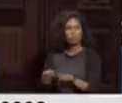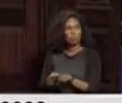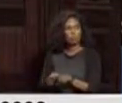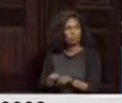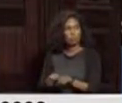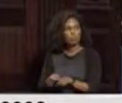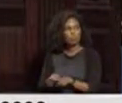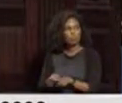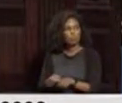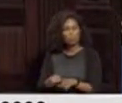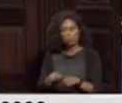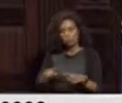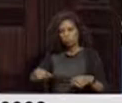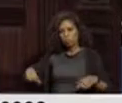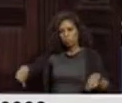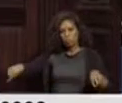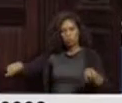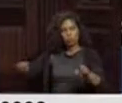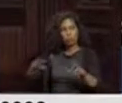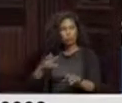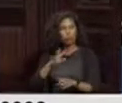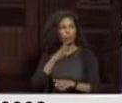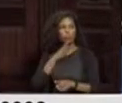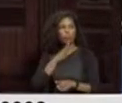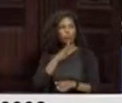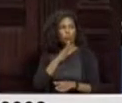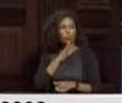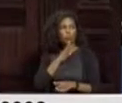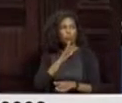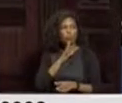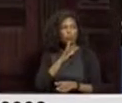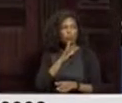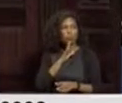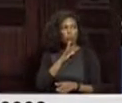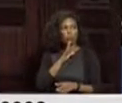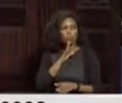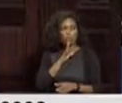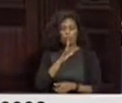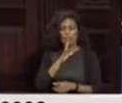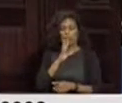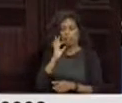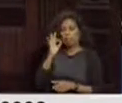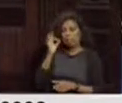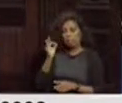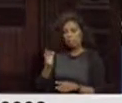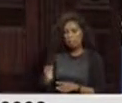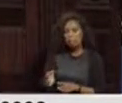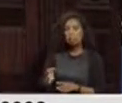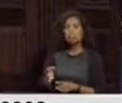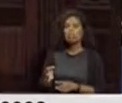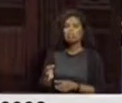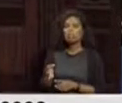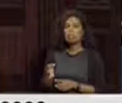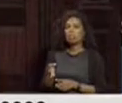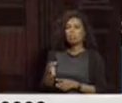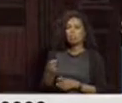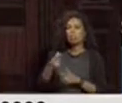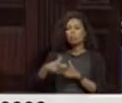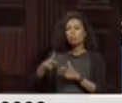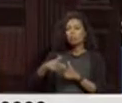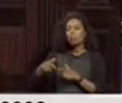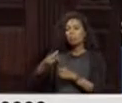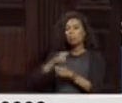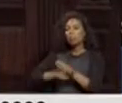conhecimento direto e indireto do que foi a ditadura de 64, até